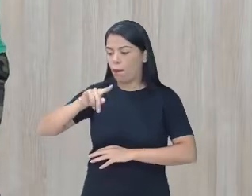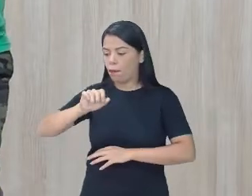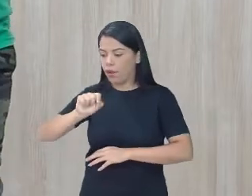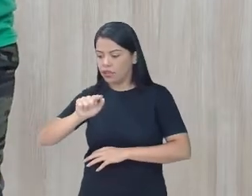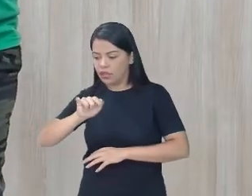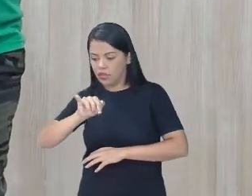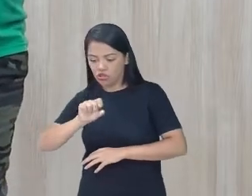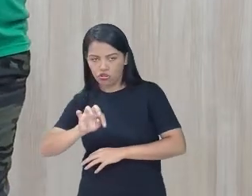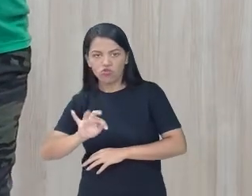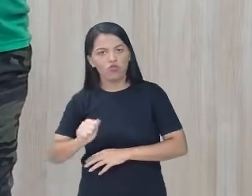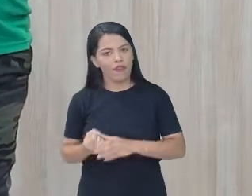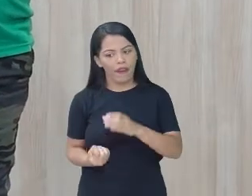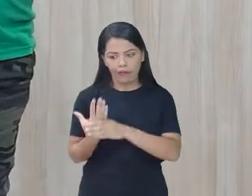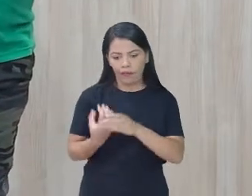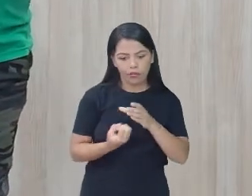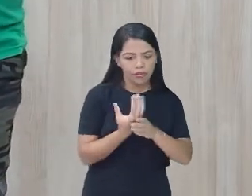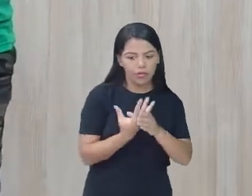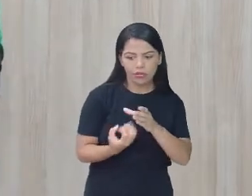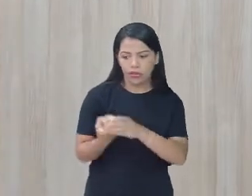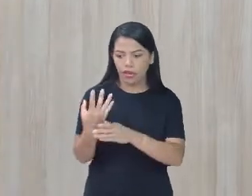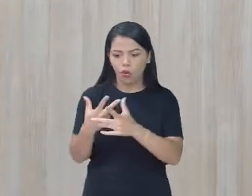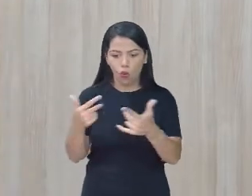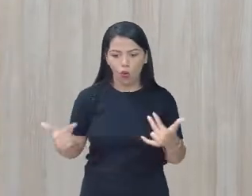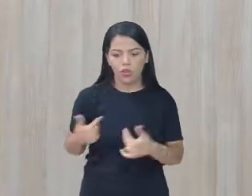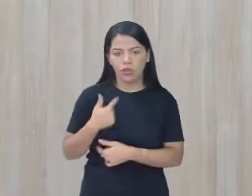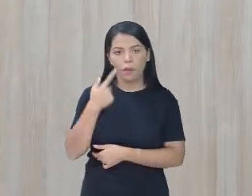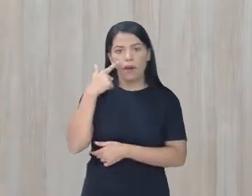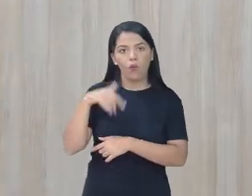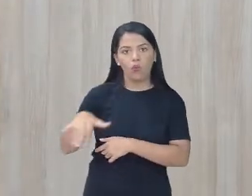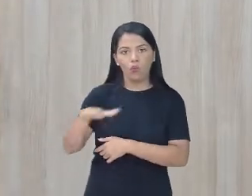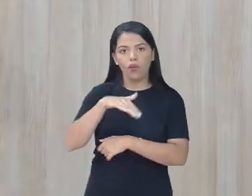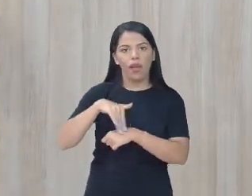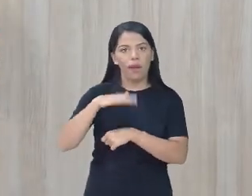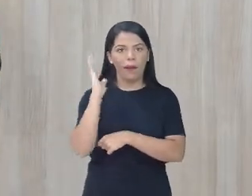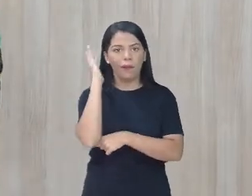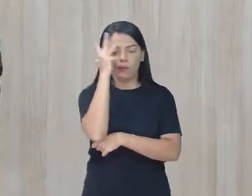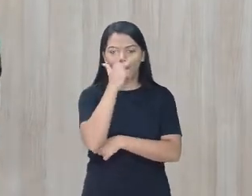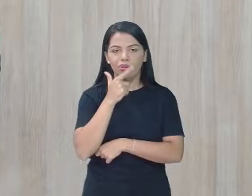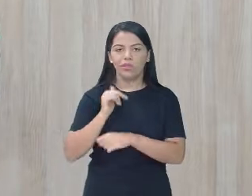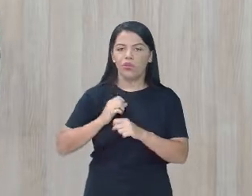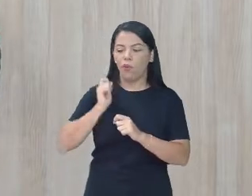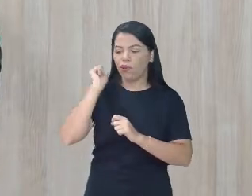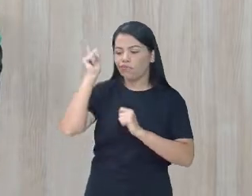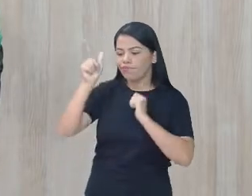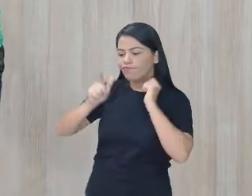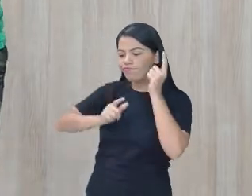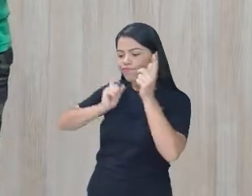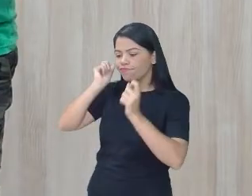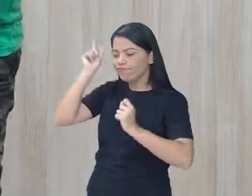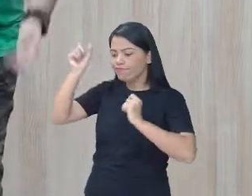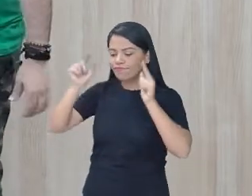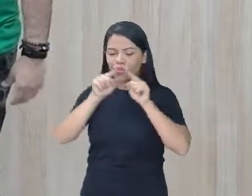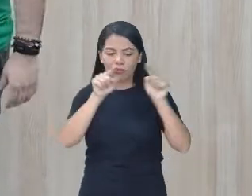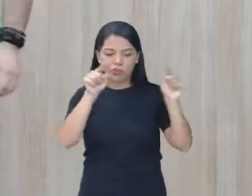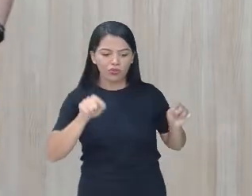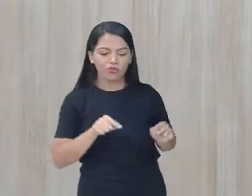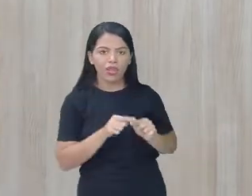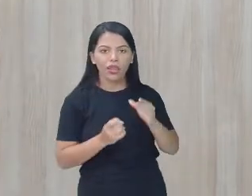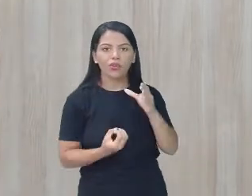uma fonte, né, vai ficar uma coisa, né, mais bonita. Então, ele vai idealizando aquilo, projeta, né,